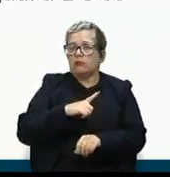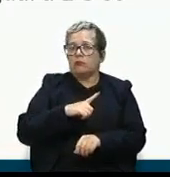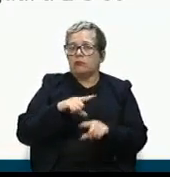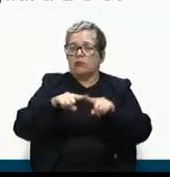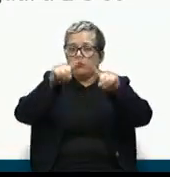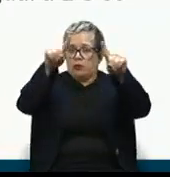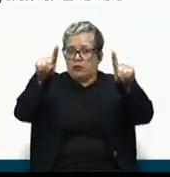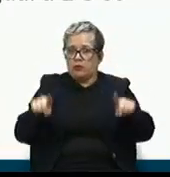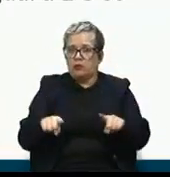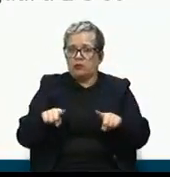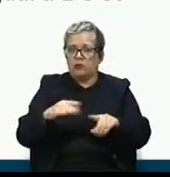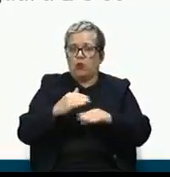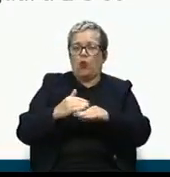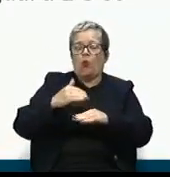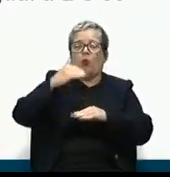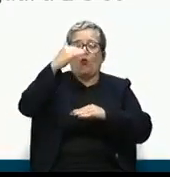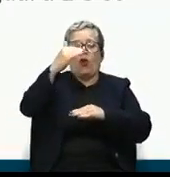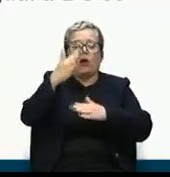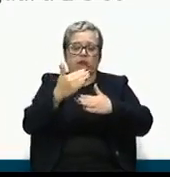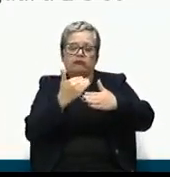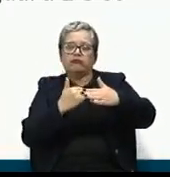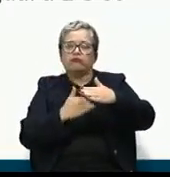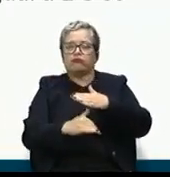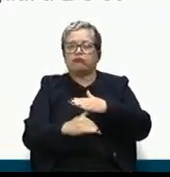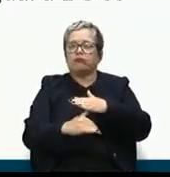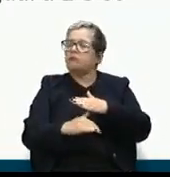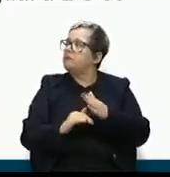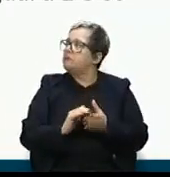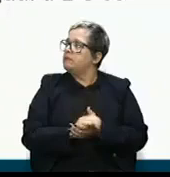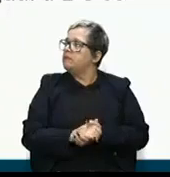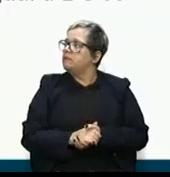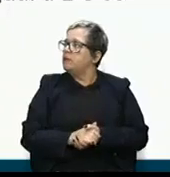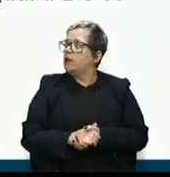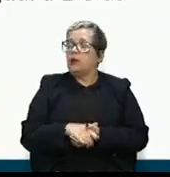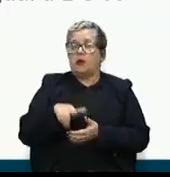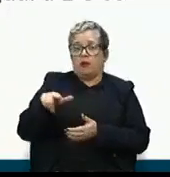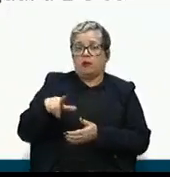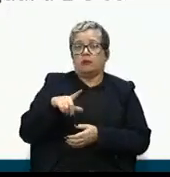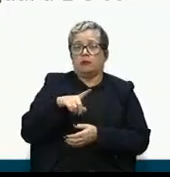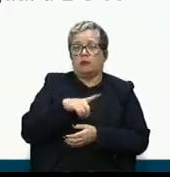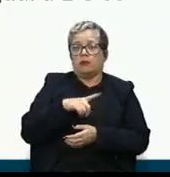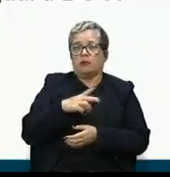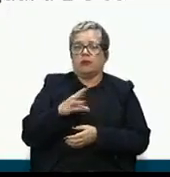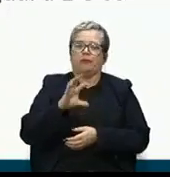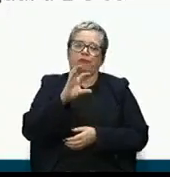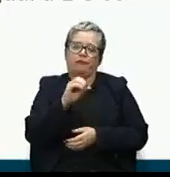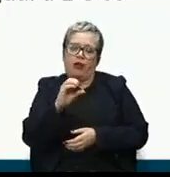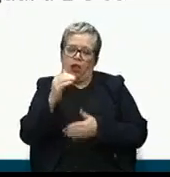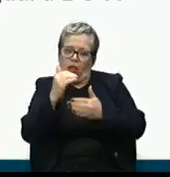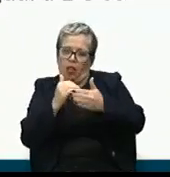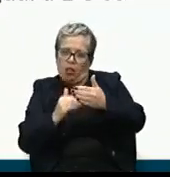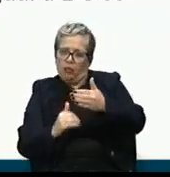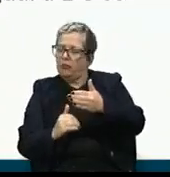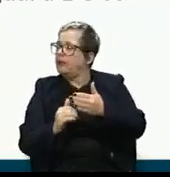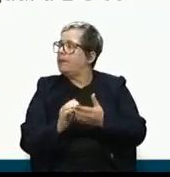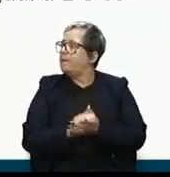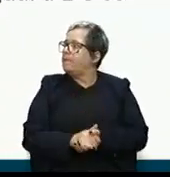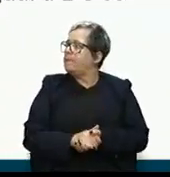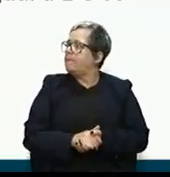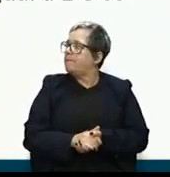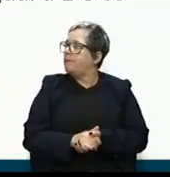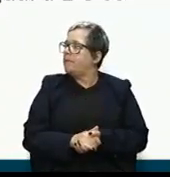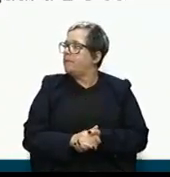matriz triangular superior e inferior, que é o nosso caso aqui de ter zeros abaixo